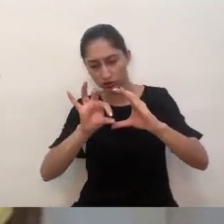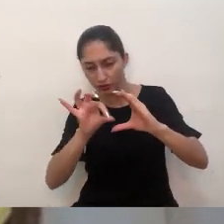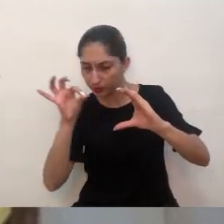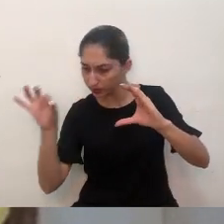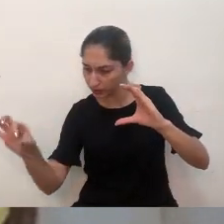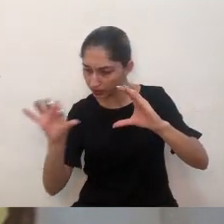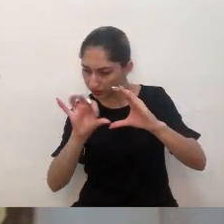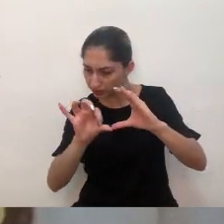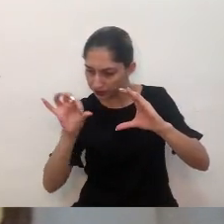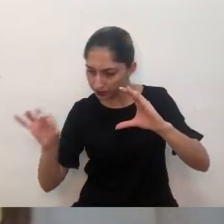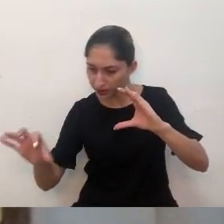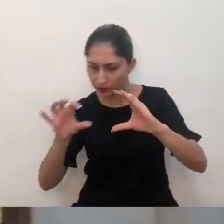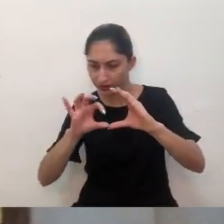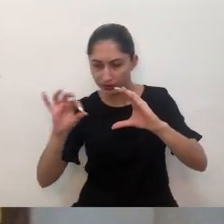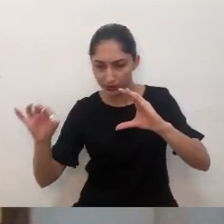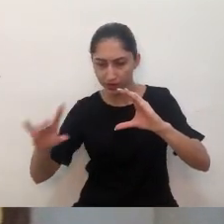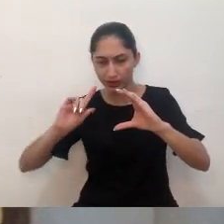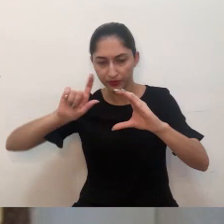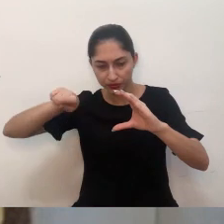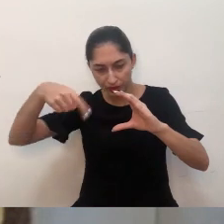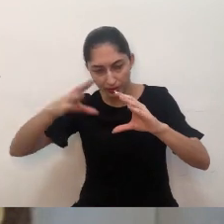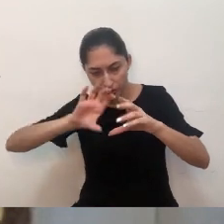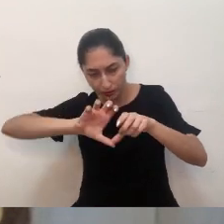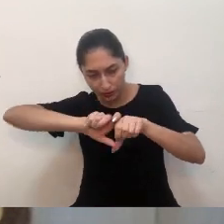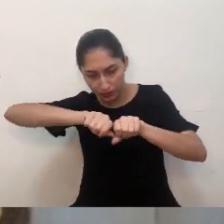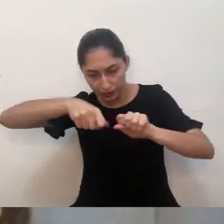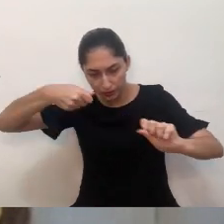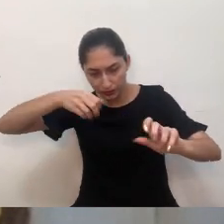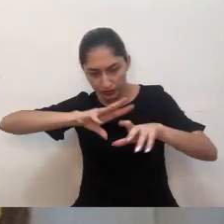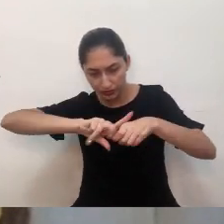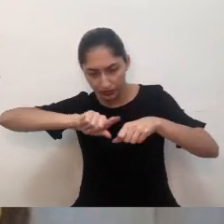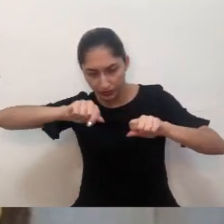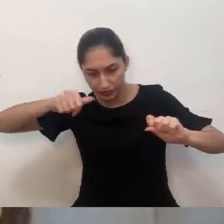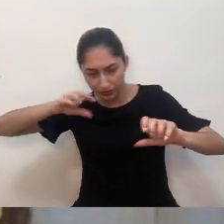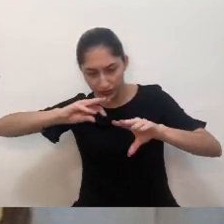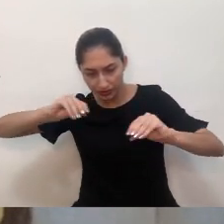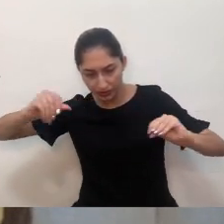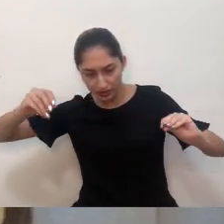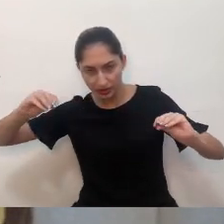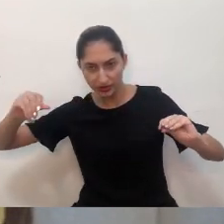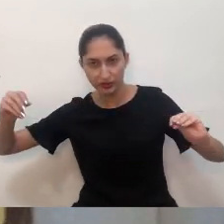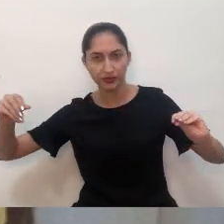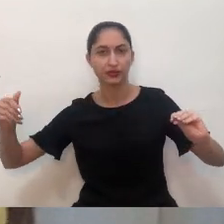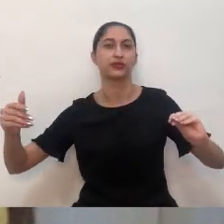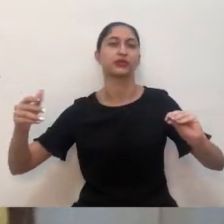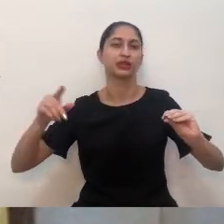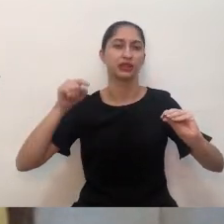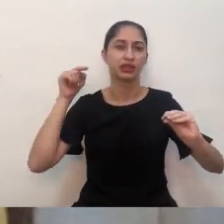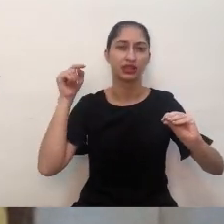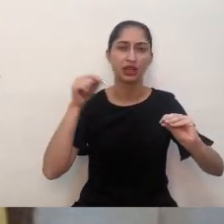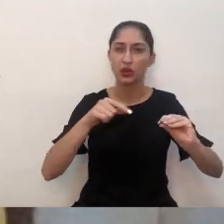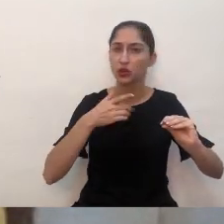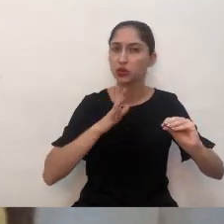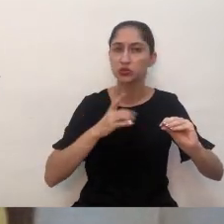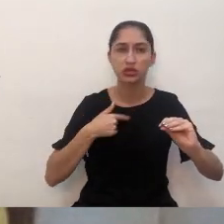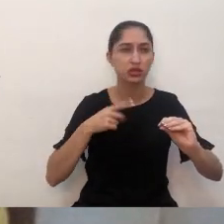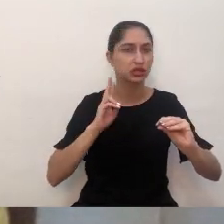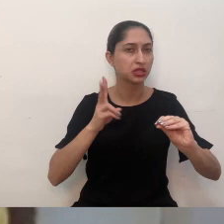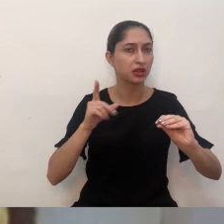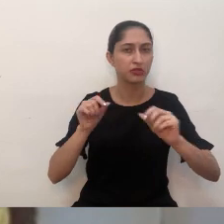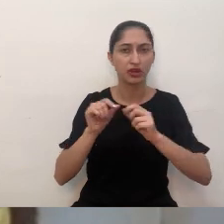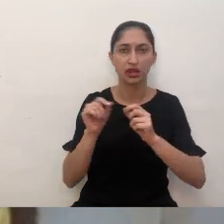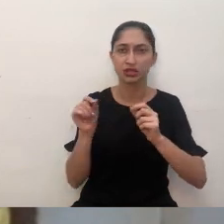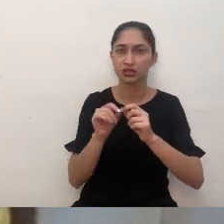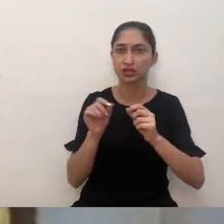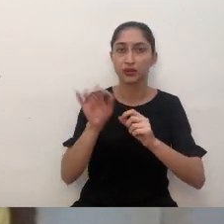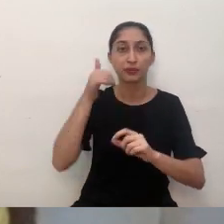prendido, depois deu grande, como a Madinha Sena me ensinou. Mas esse civil aí de escoroçar e fiar em Deus de pequena. As primeiras